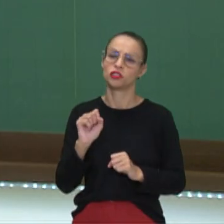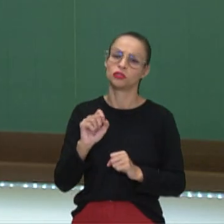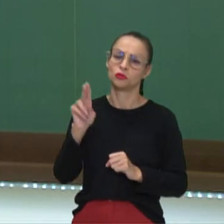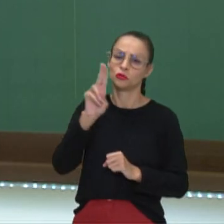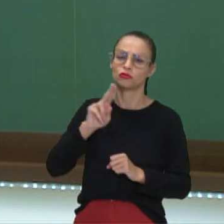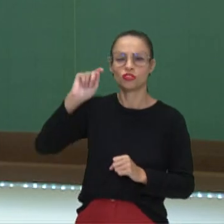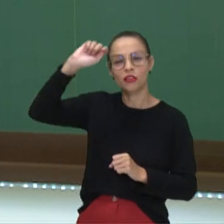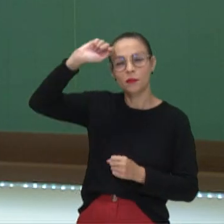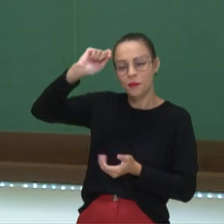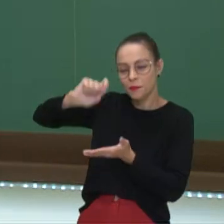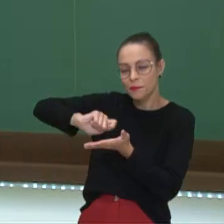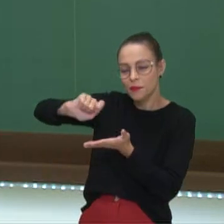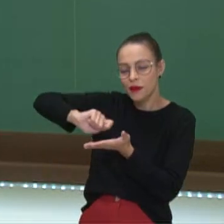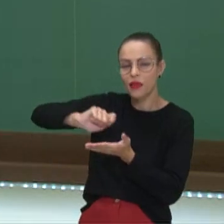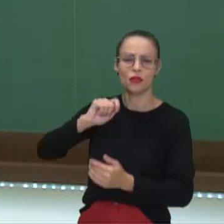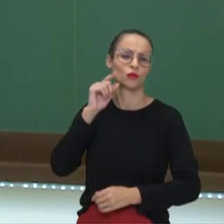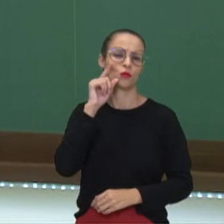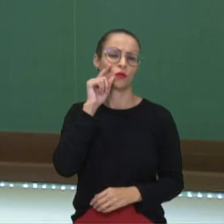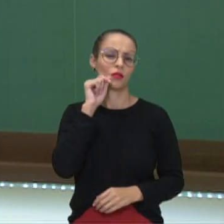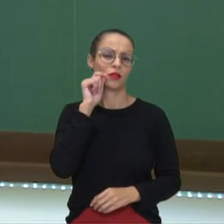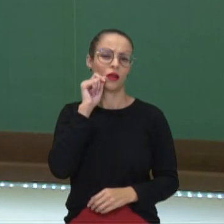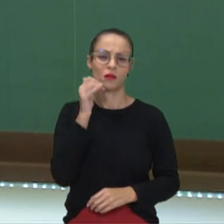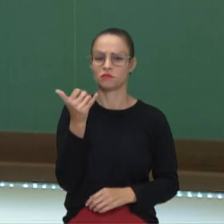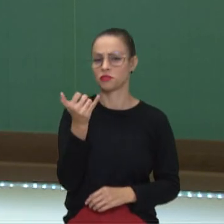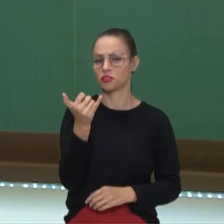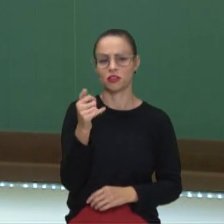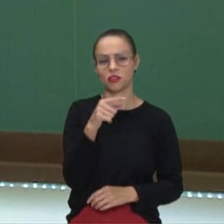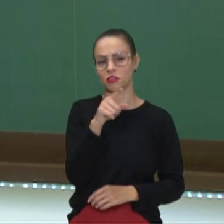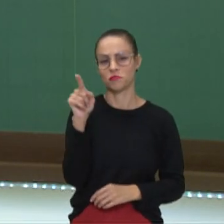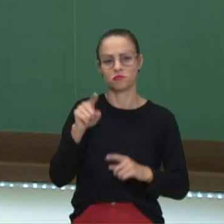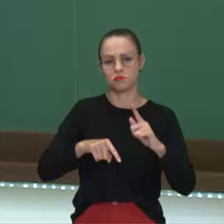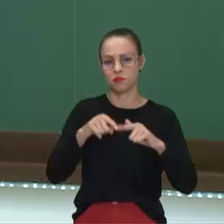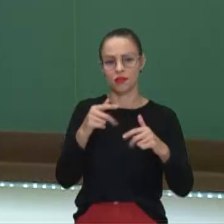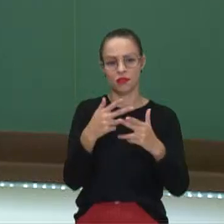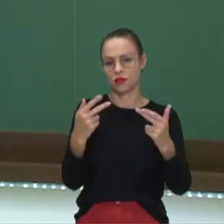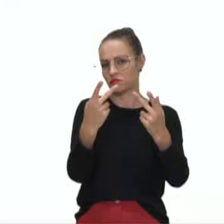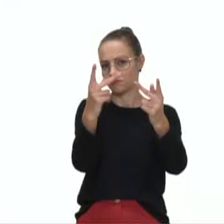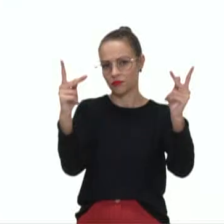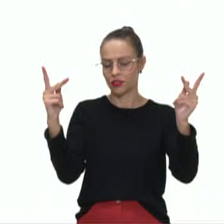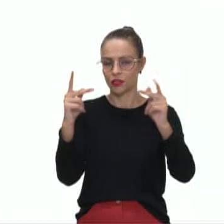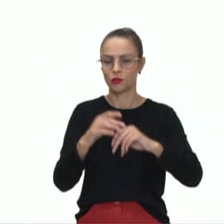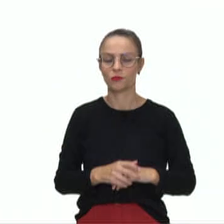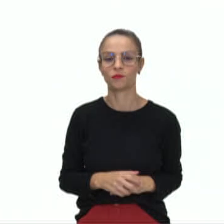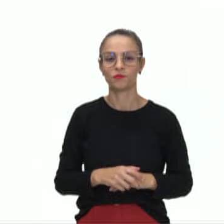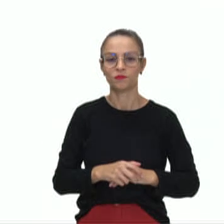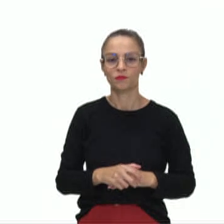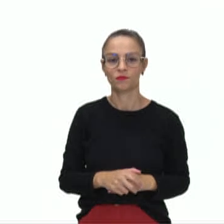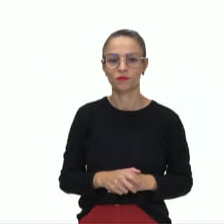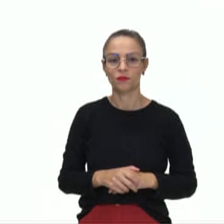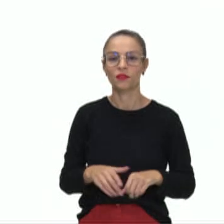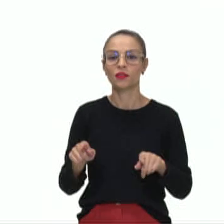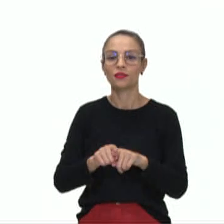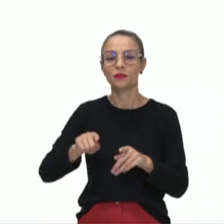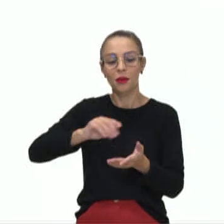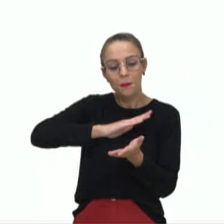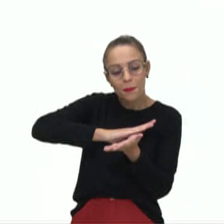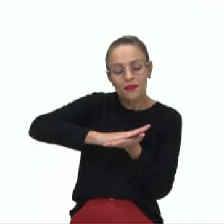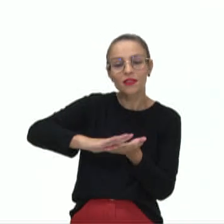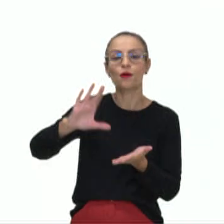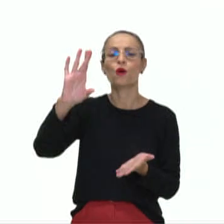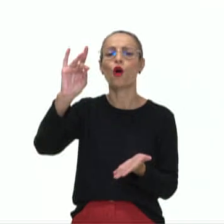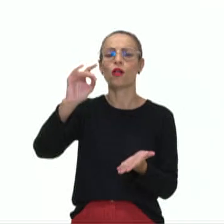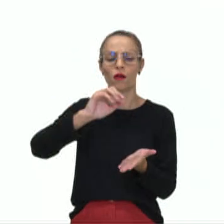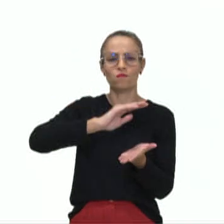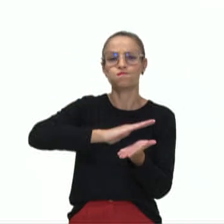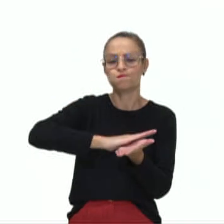com lápis, com canetinha, o material que vocês tiverem aí em casa, tá? Passar uma camada de cola grossa e deixar